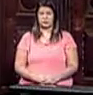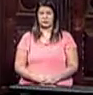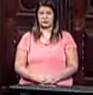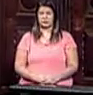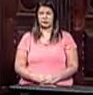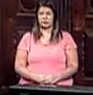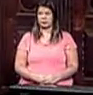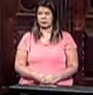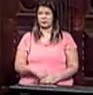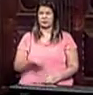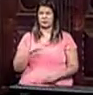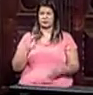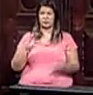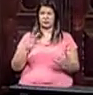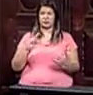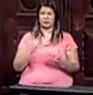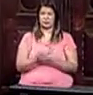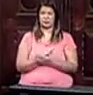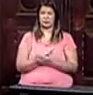que é uma tragédia.